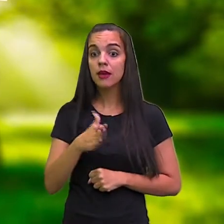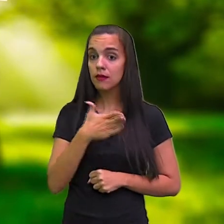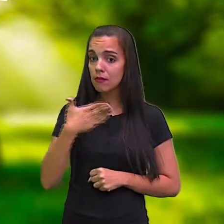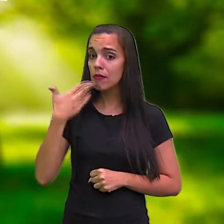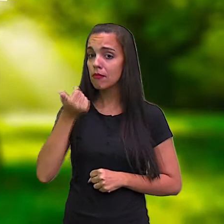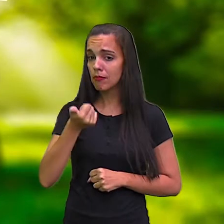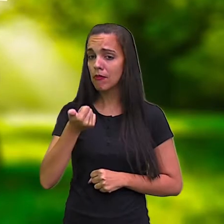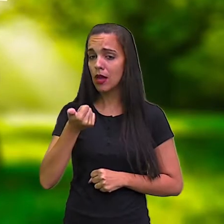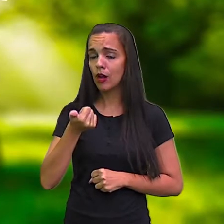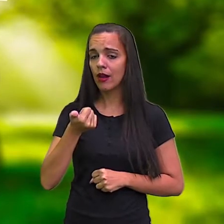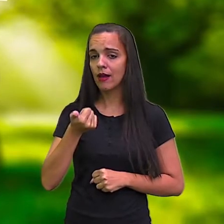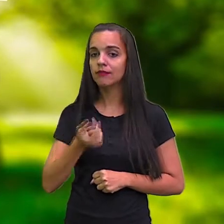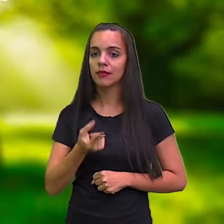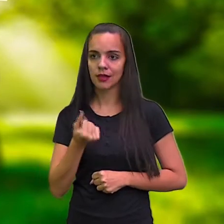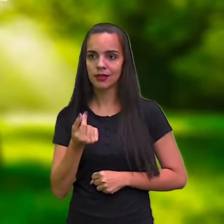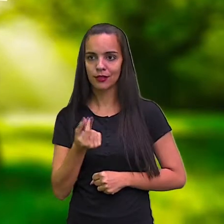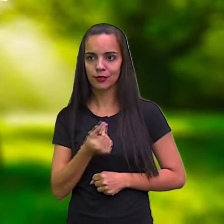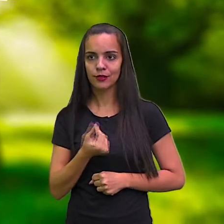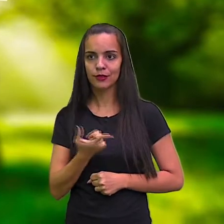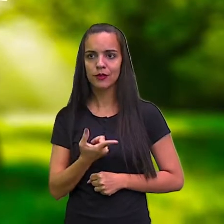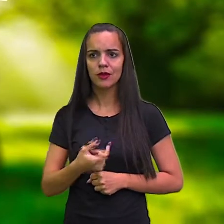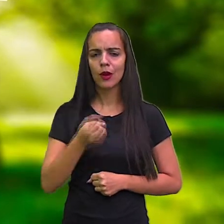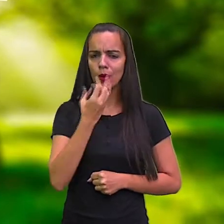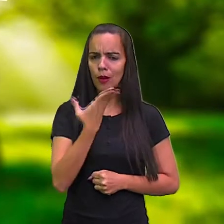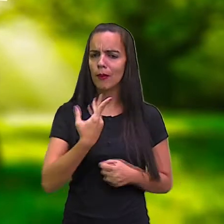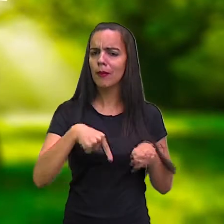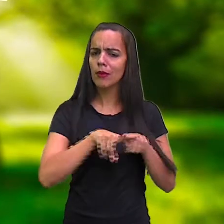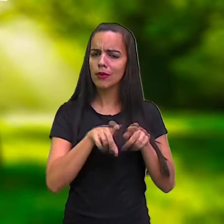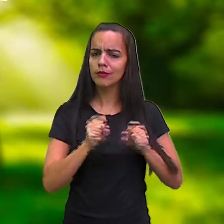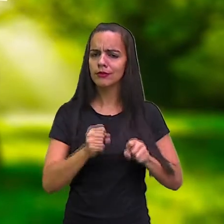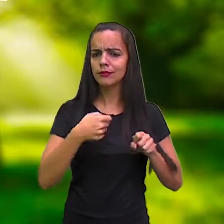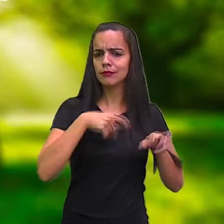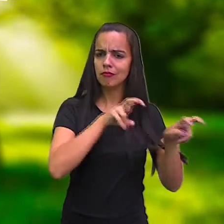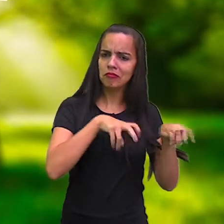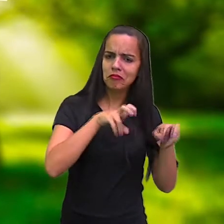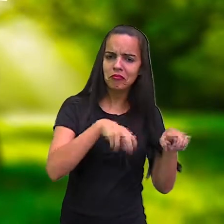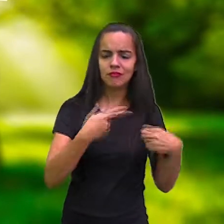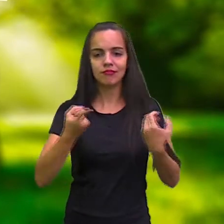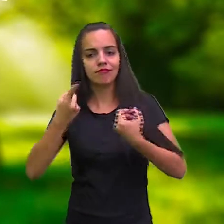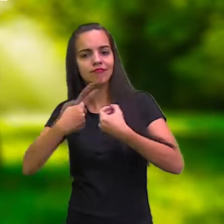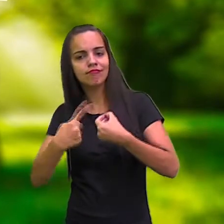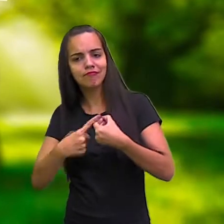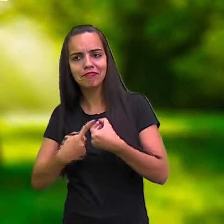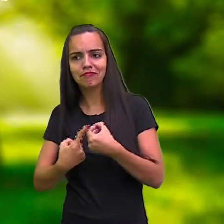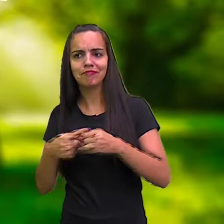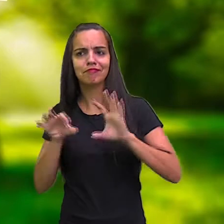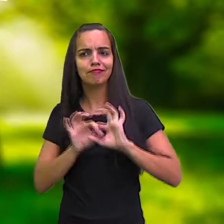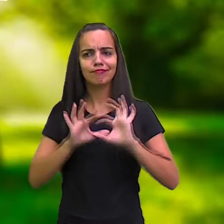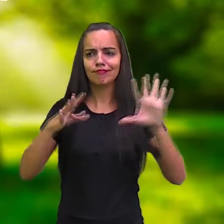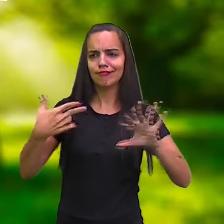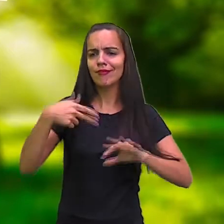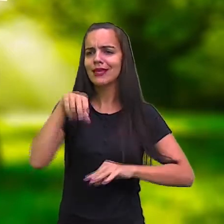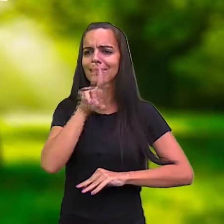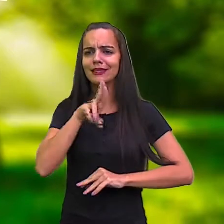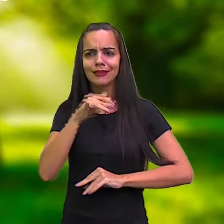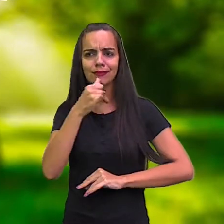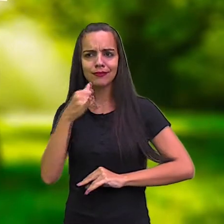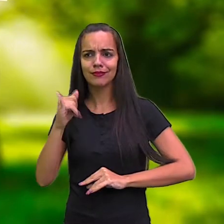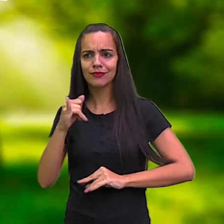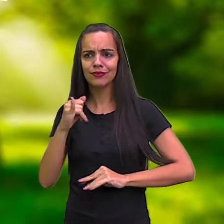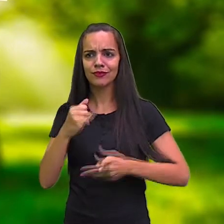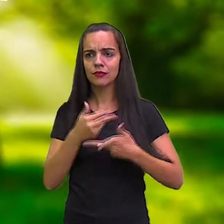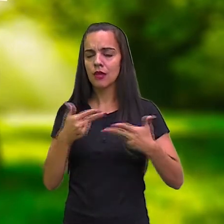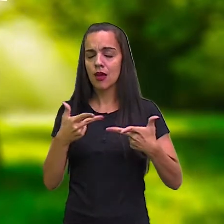o custo-benefício nos meios urbanos e rurais. Lembrando que o uso de energia é algo que